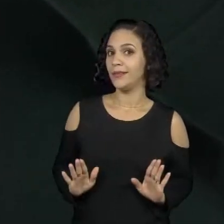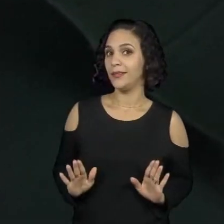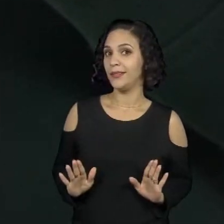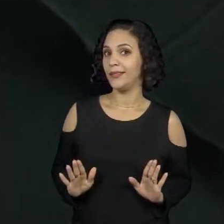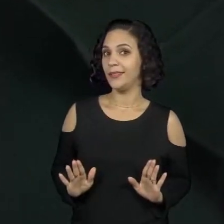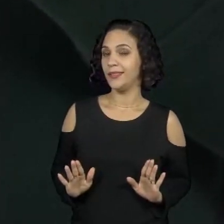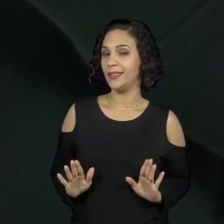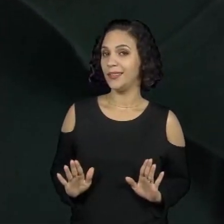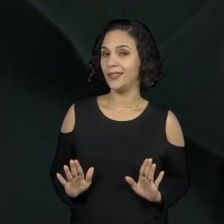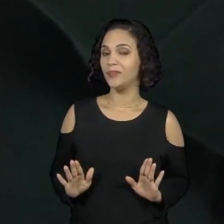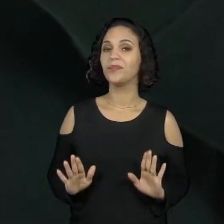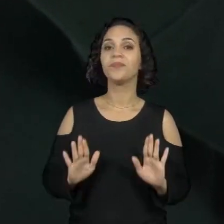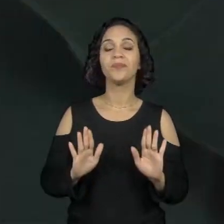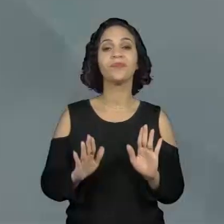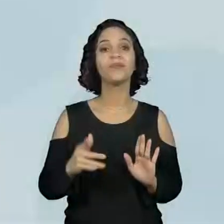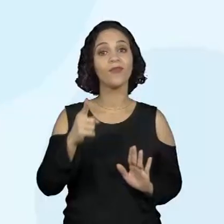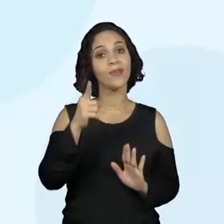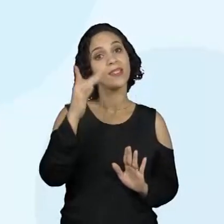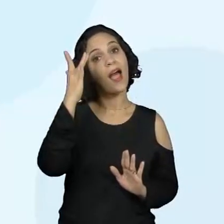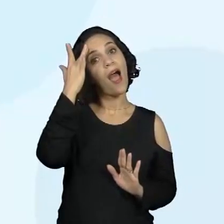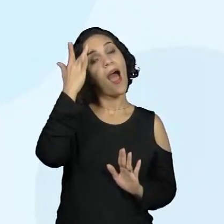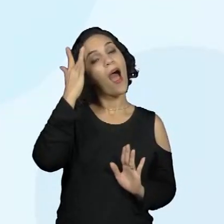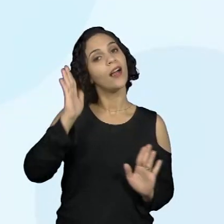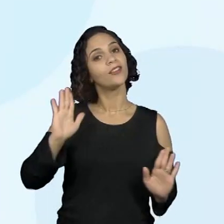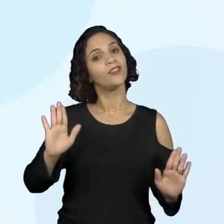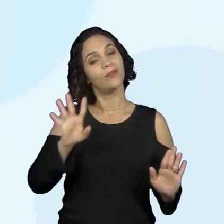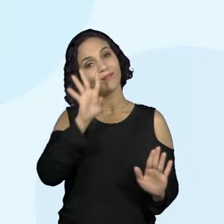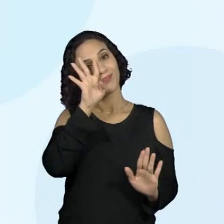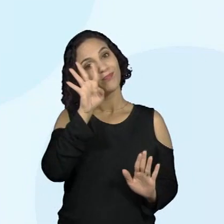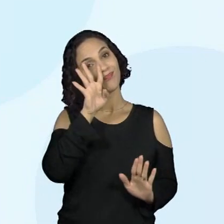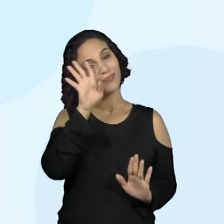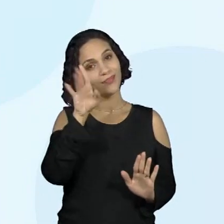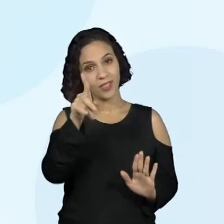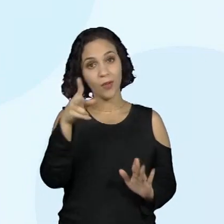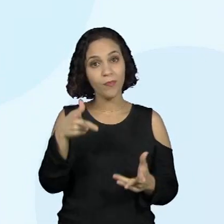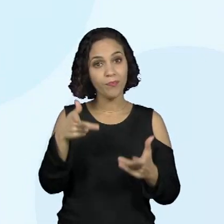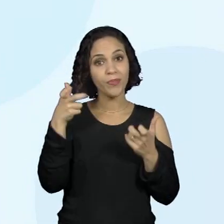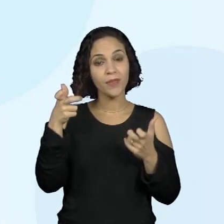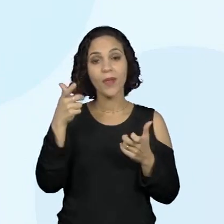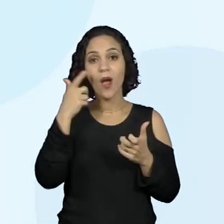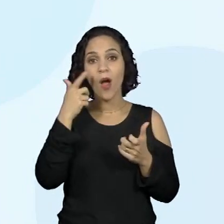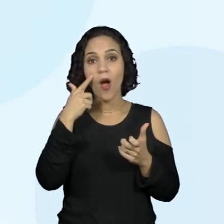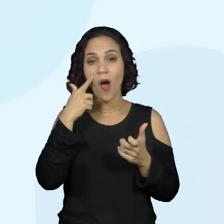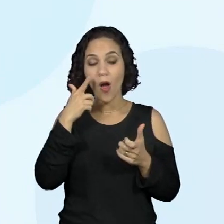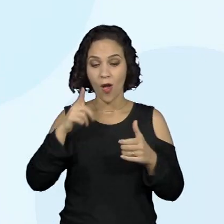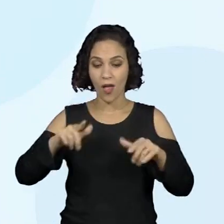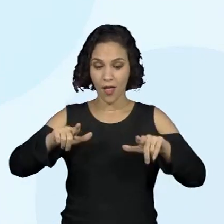Mas vocês estão supondo, vocês estão observando a base da maneira que eu estou